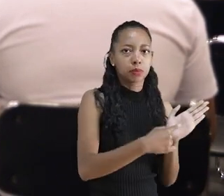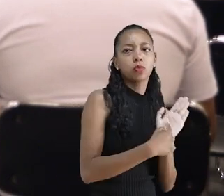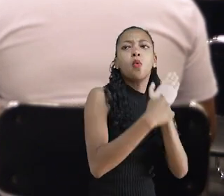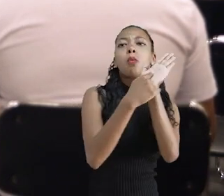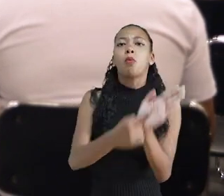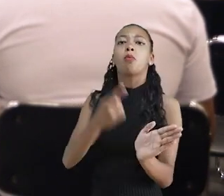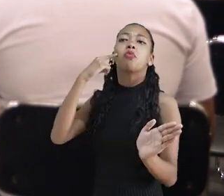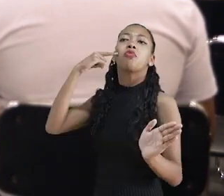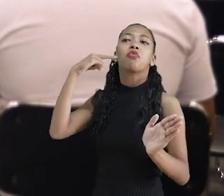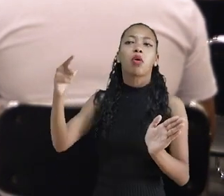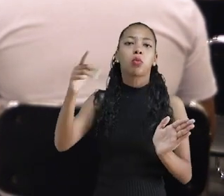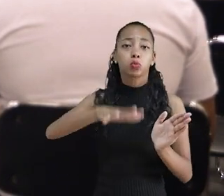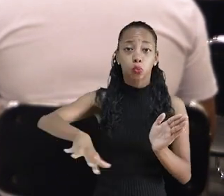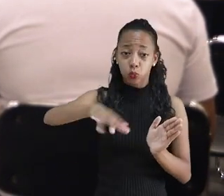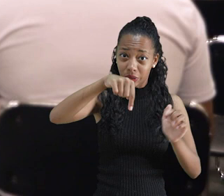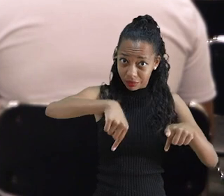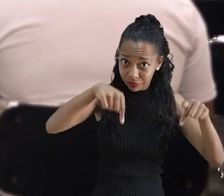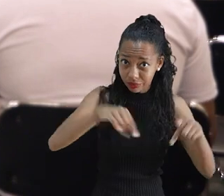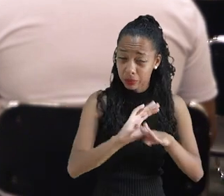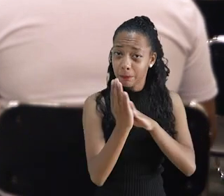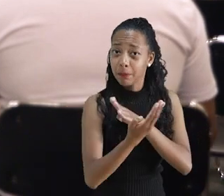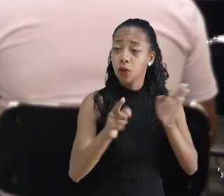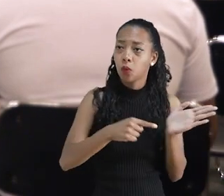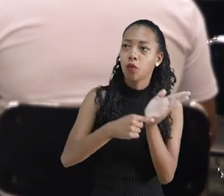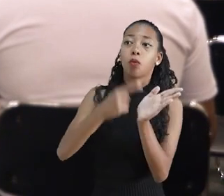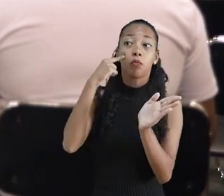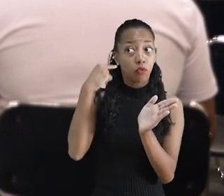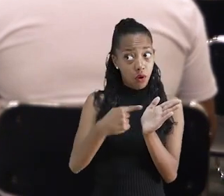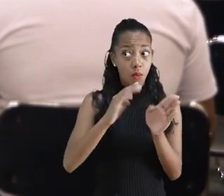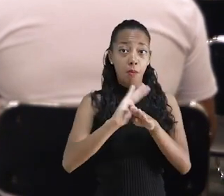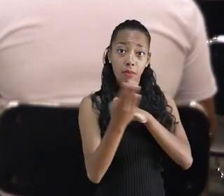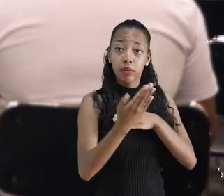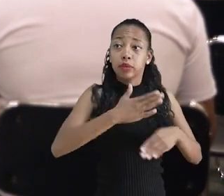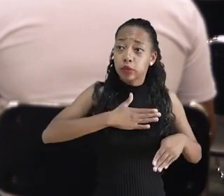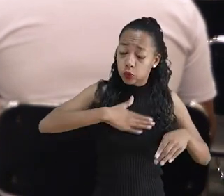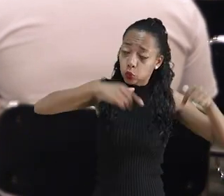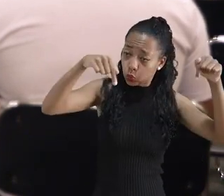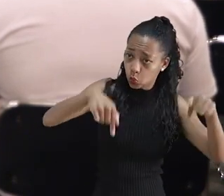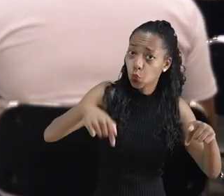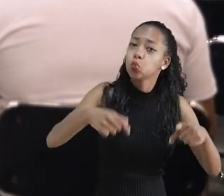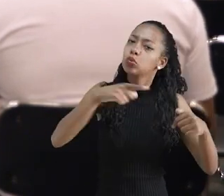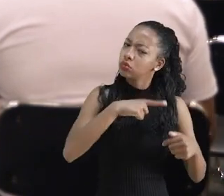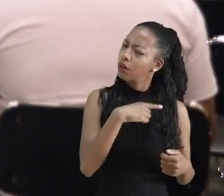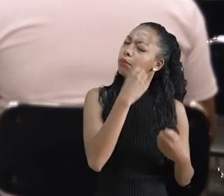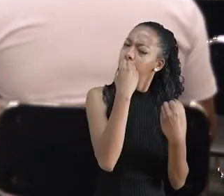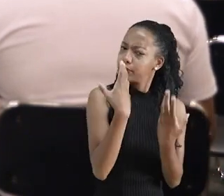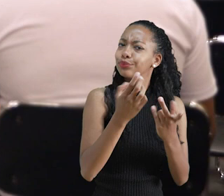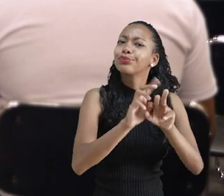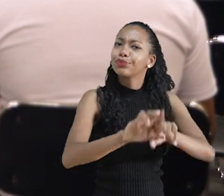visão né os nossos vizinhos os nossos colegas os movimentos que a gente faz parte os grupos de capoeira Enfim